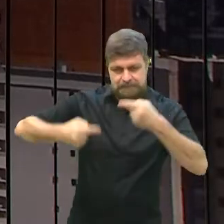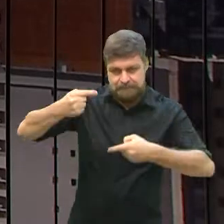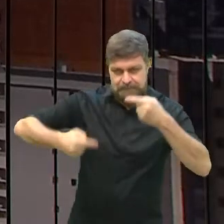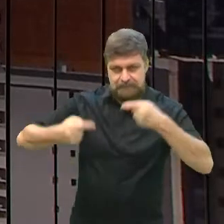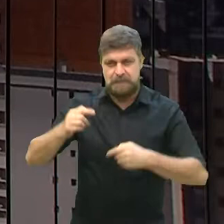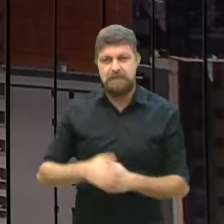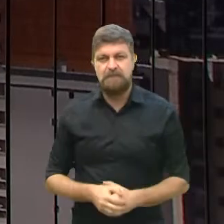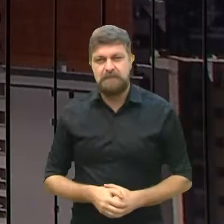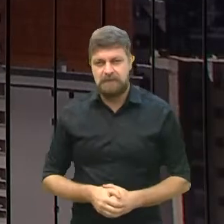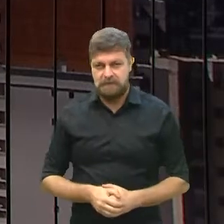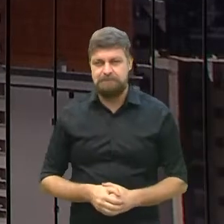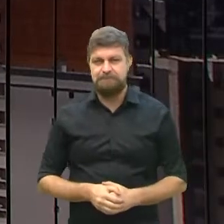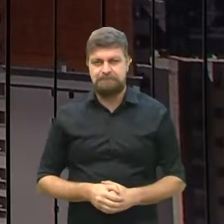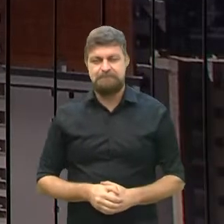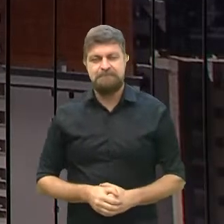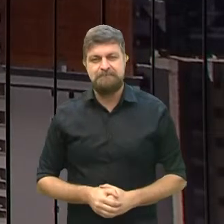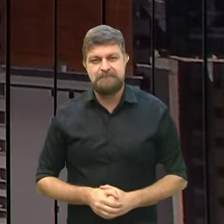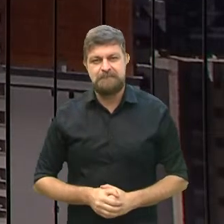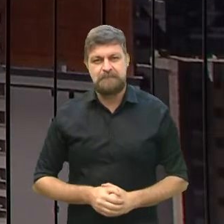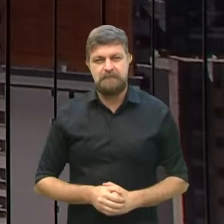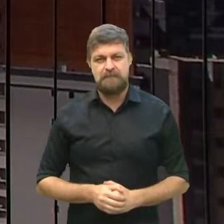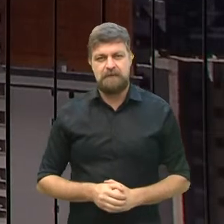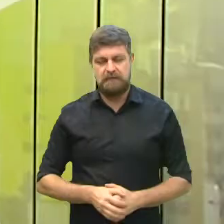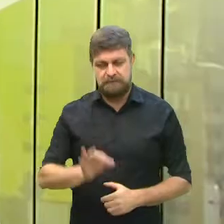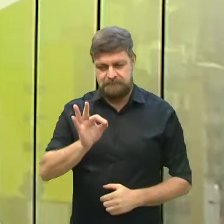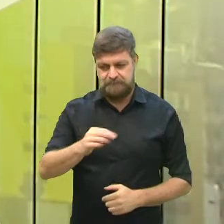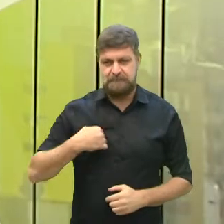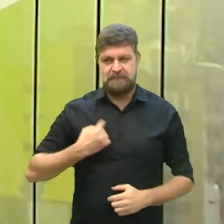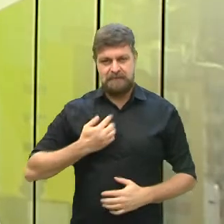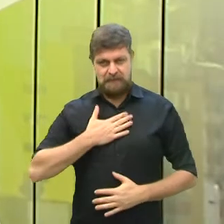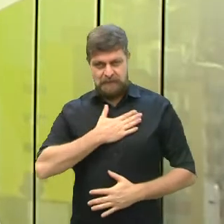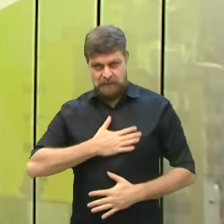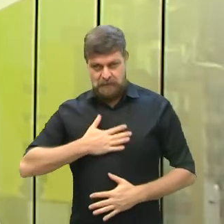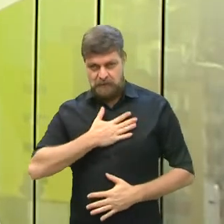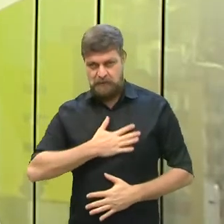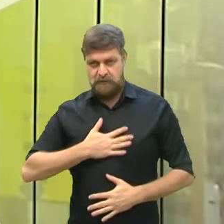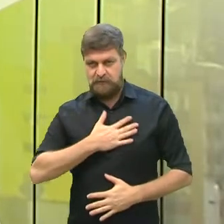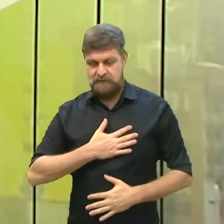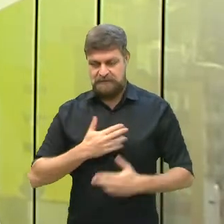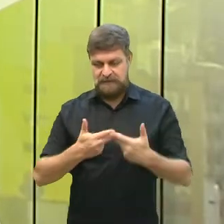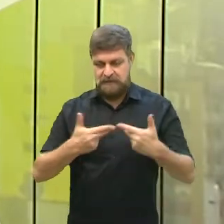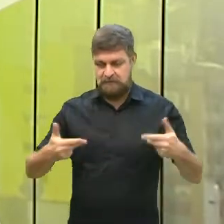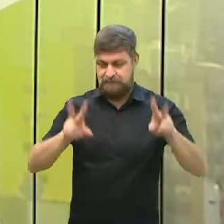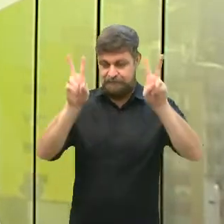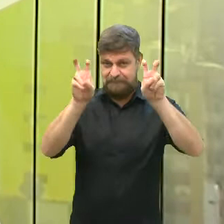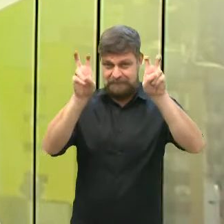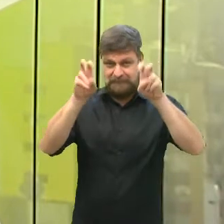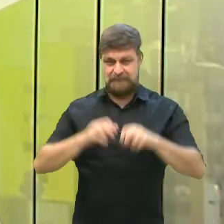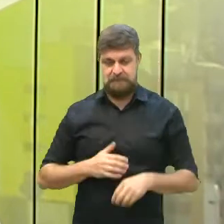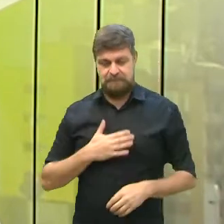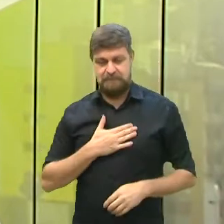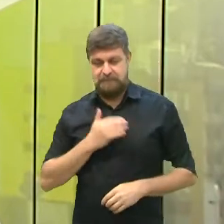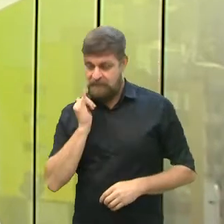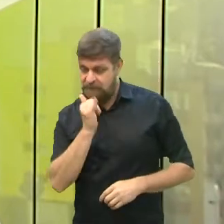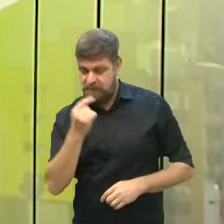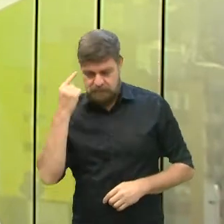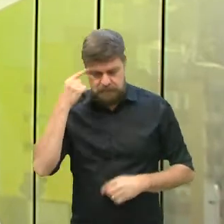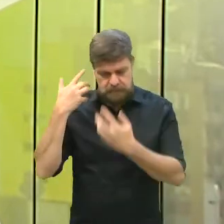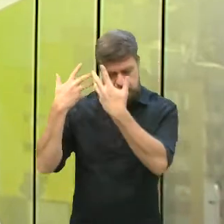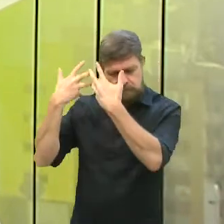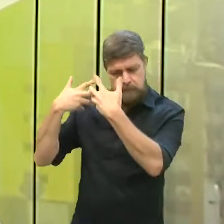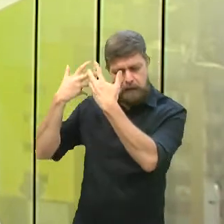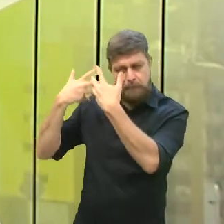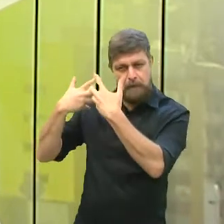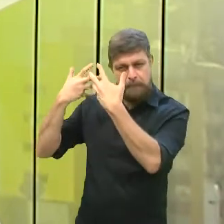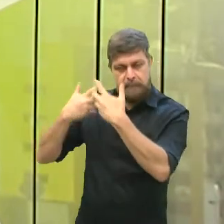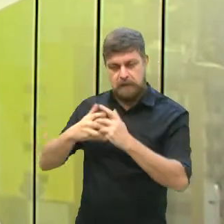do debate local. Com certeza, a gente gosta muito de falar sobre essas coisas, Rogério, porque vale a pena a reflexão, né? Vale a